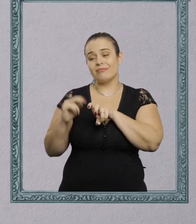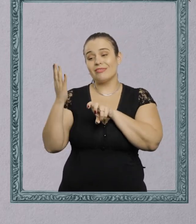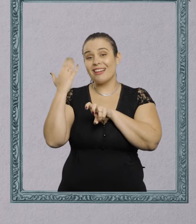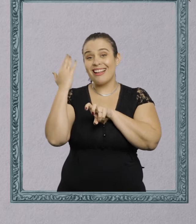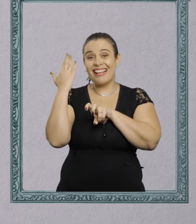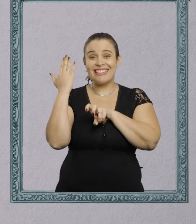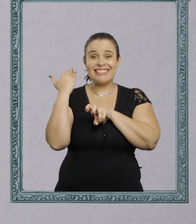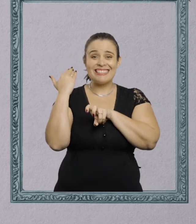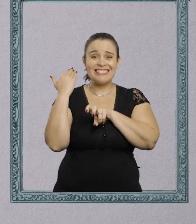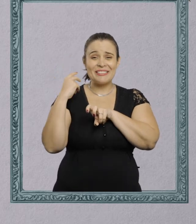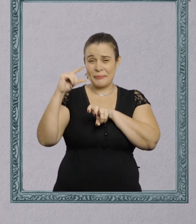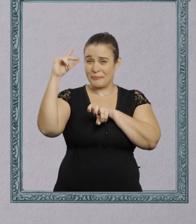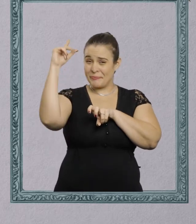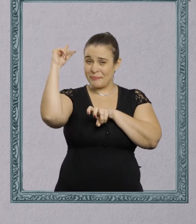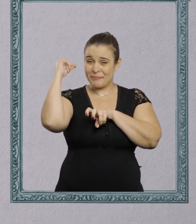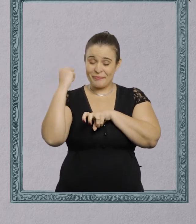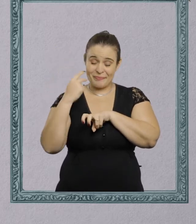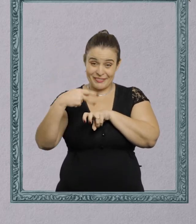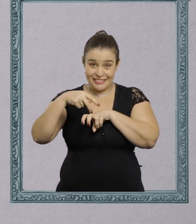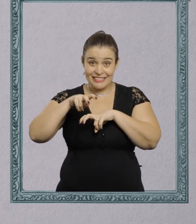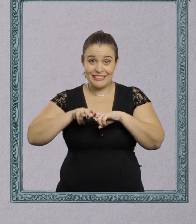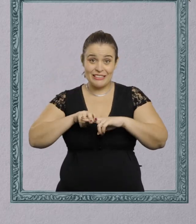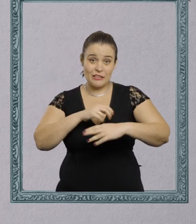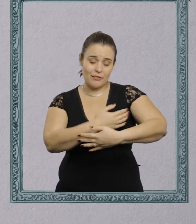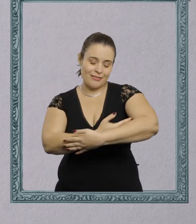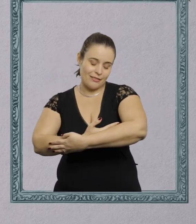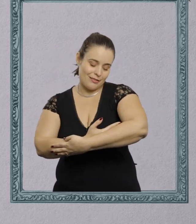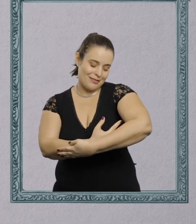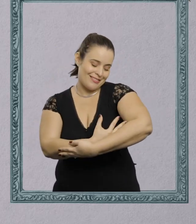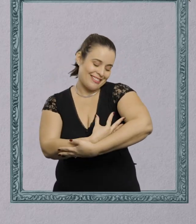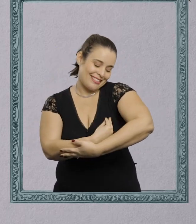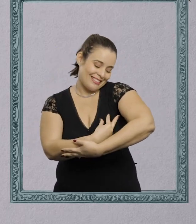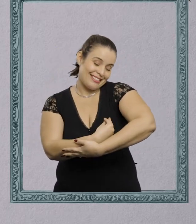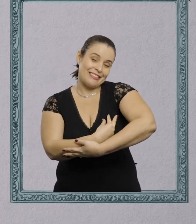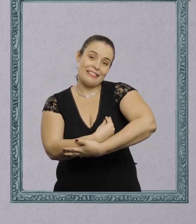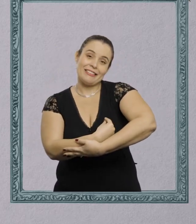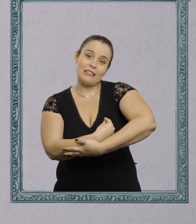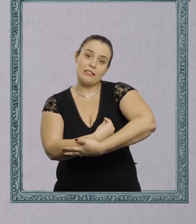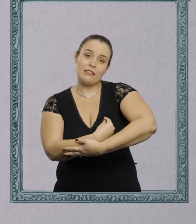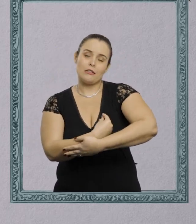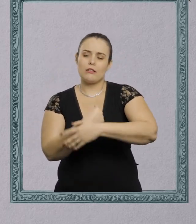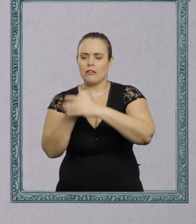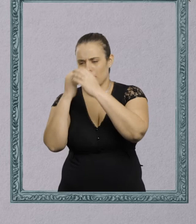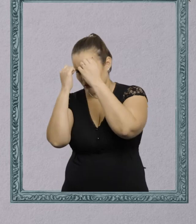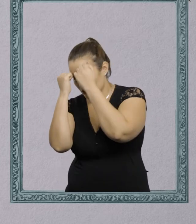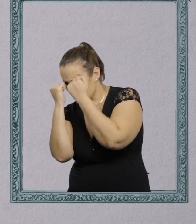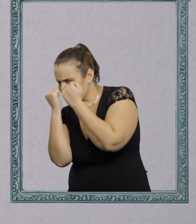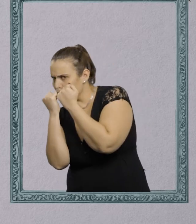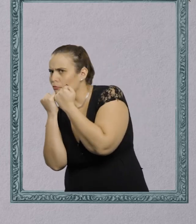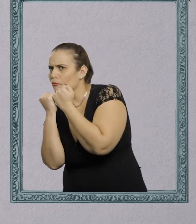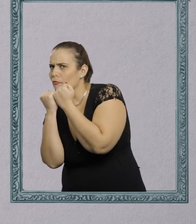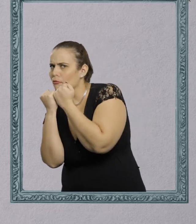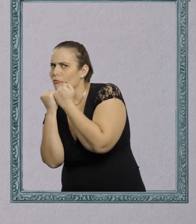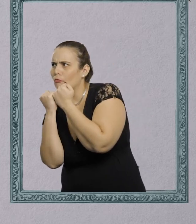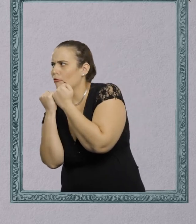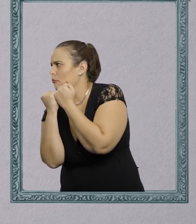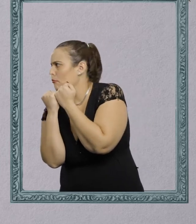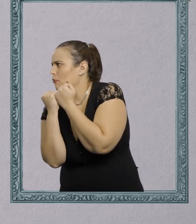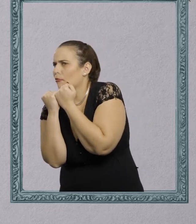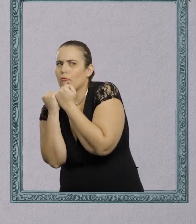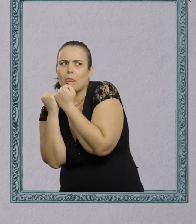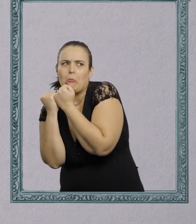ali para amamentar os filhos bebês. As crianças não entenderam nada e ficaram com medo.